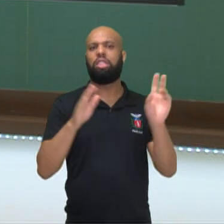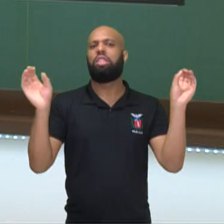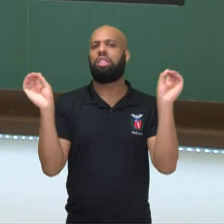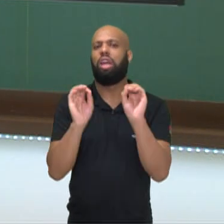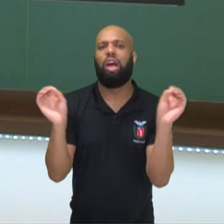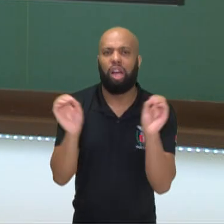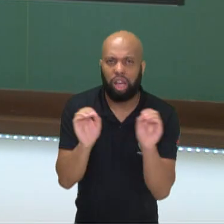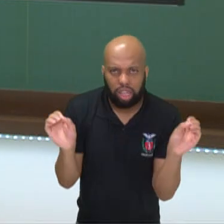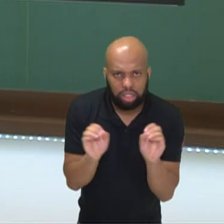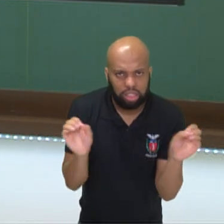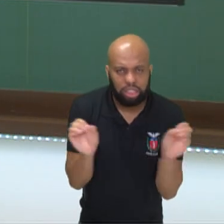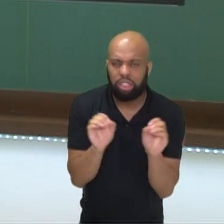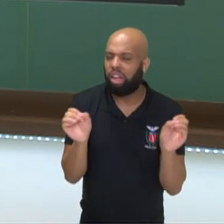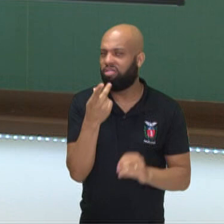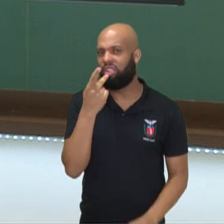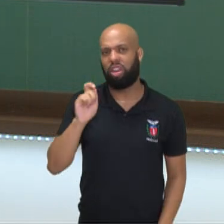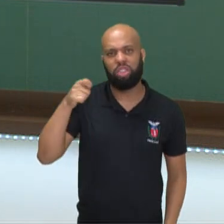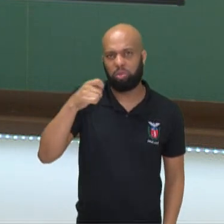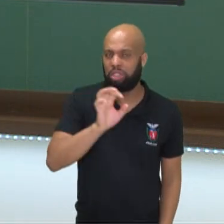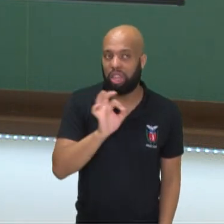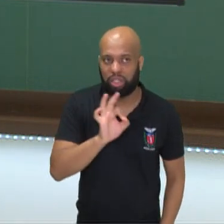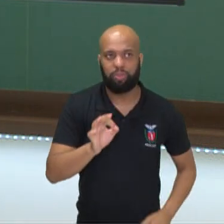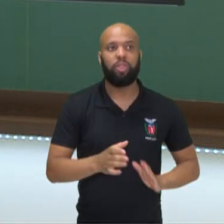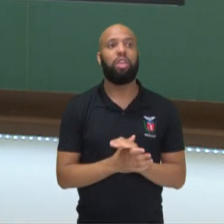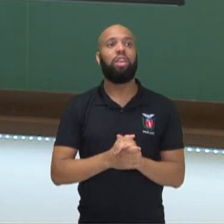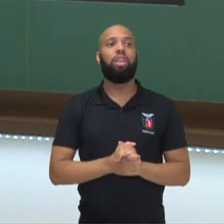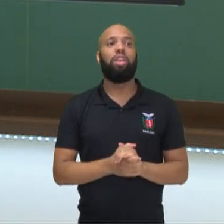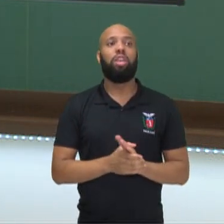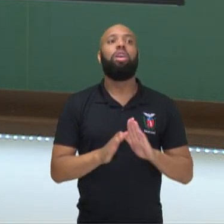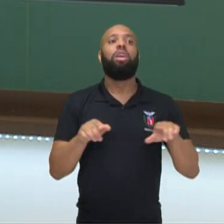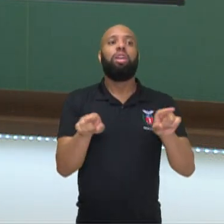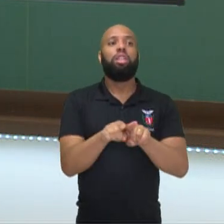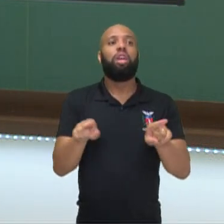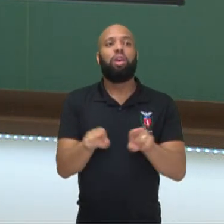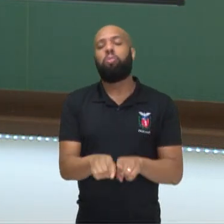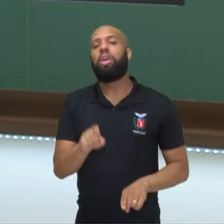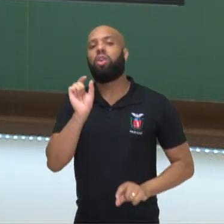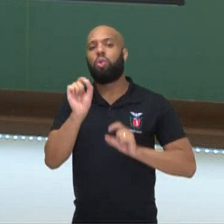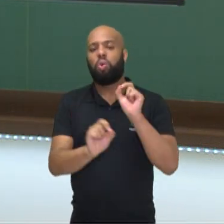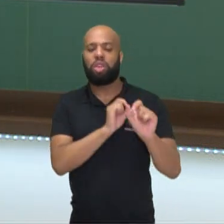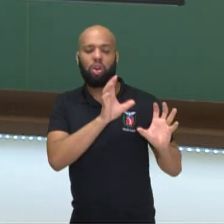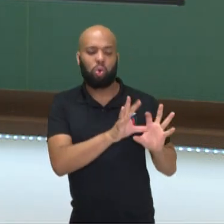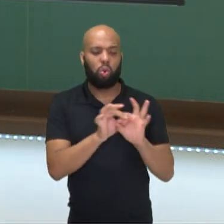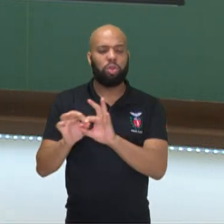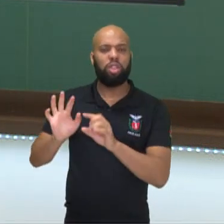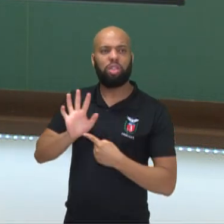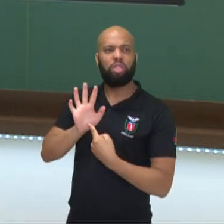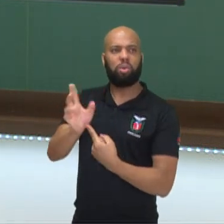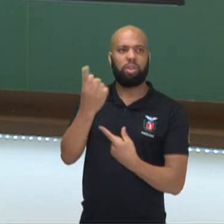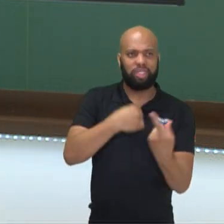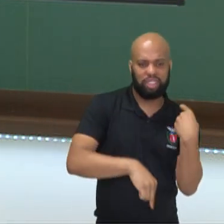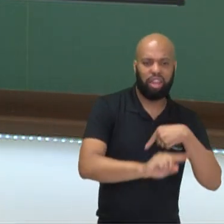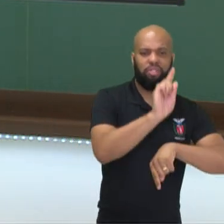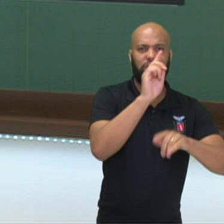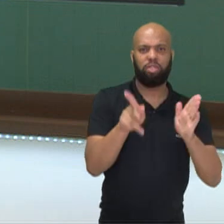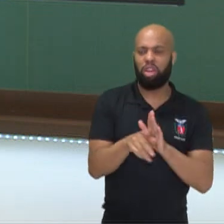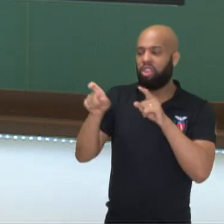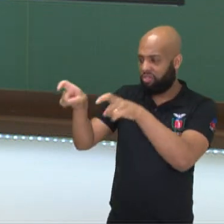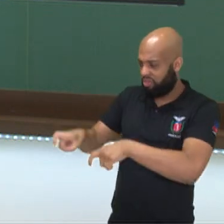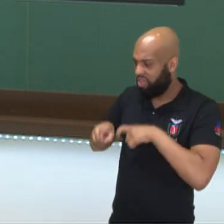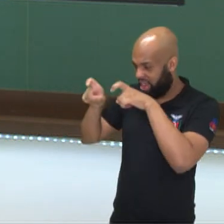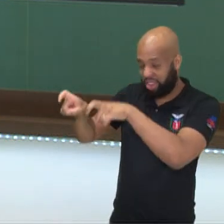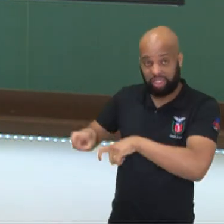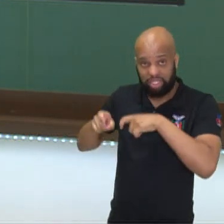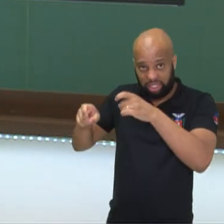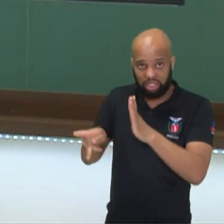direitos indígenas, nem uma menção, nada. E ainda esse contexto é marcado pelo avanço das fazendas de café, e você se